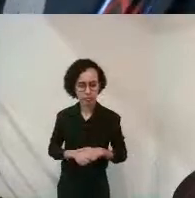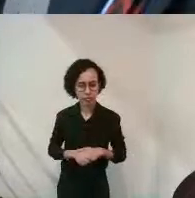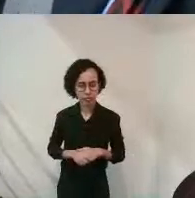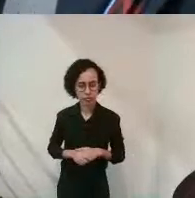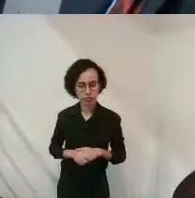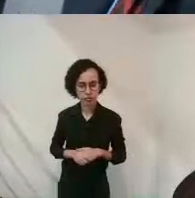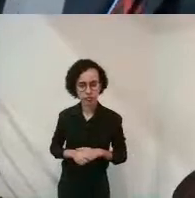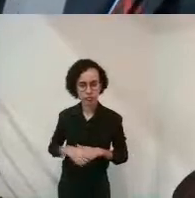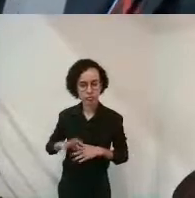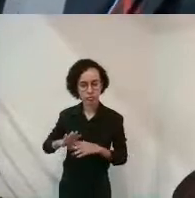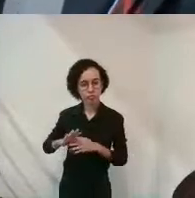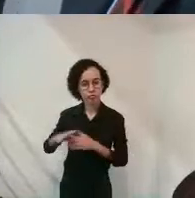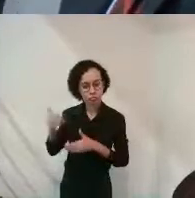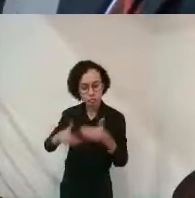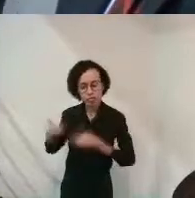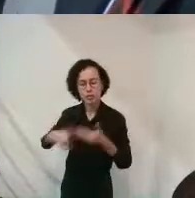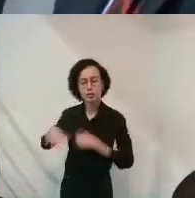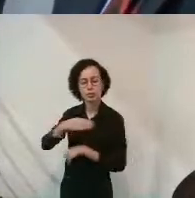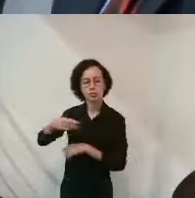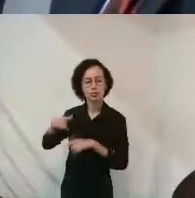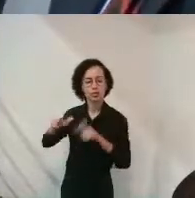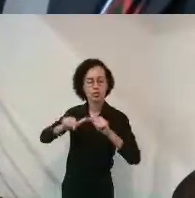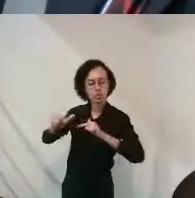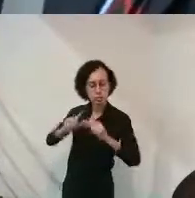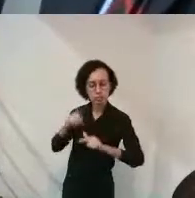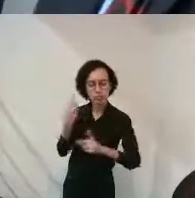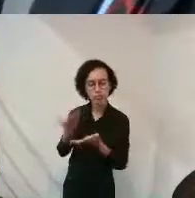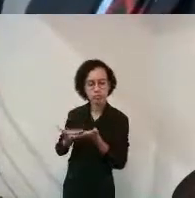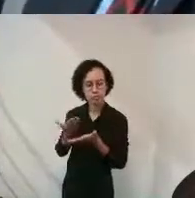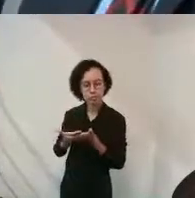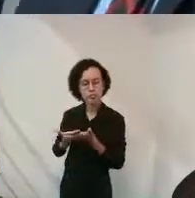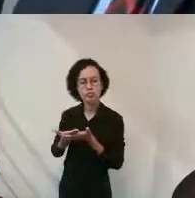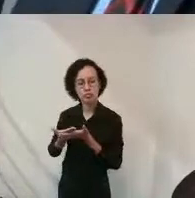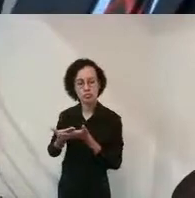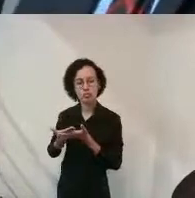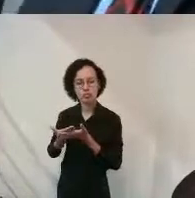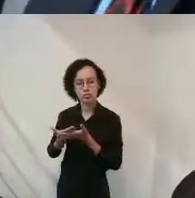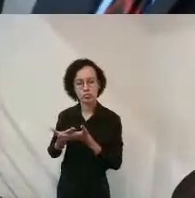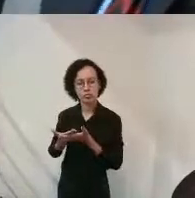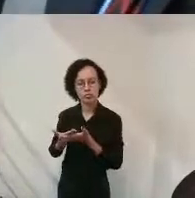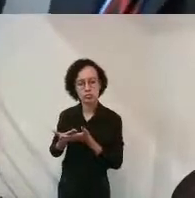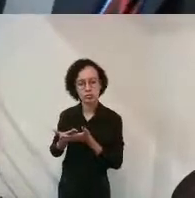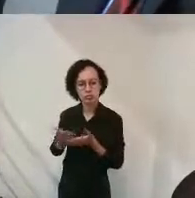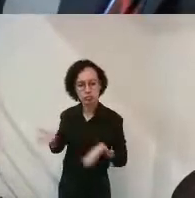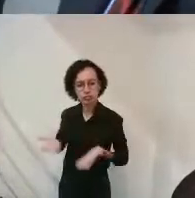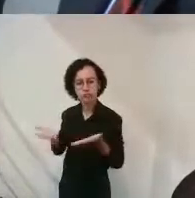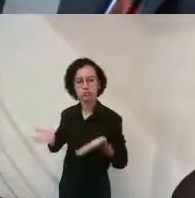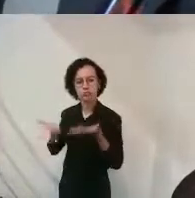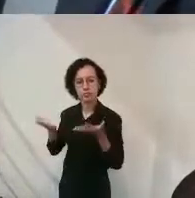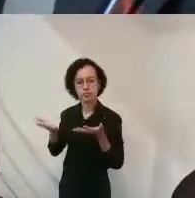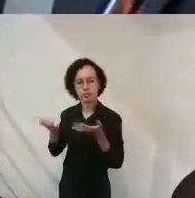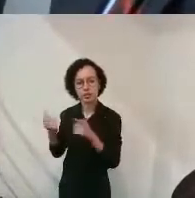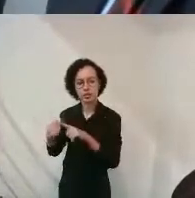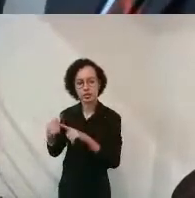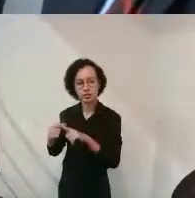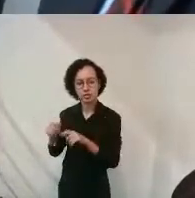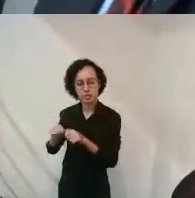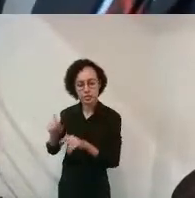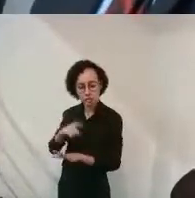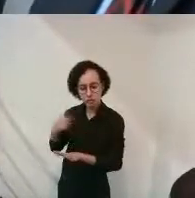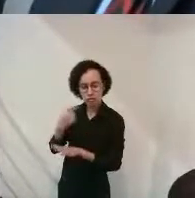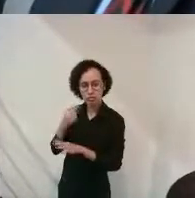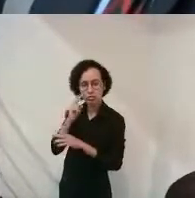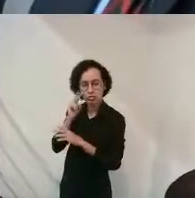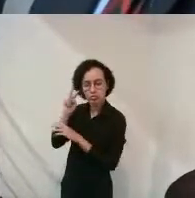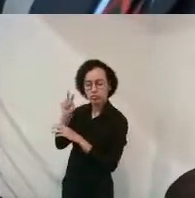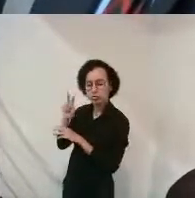Ministério Público do Trabalho nos nossos estudos engrandeceu muito, porque fez com que a gente olhasse